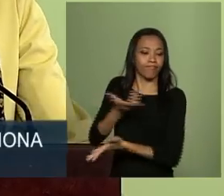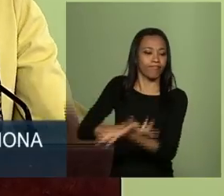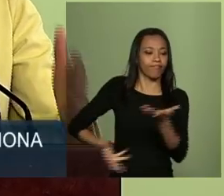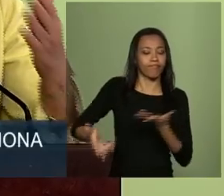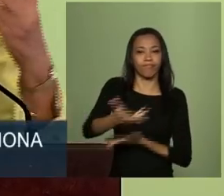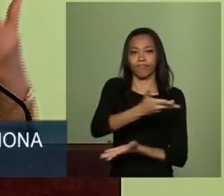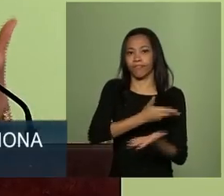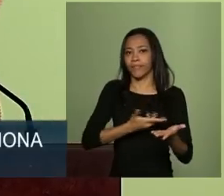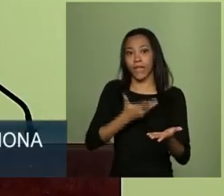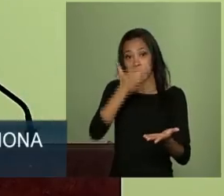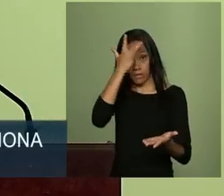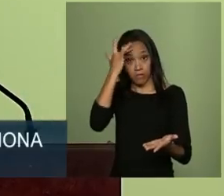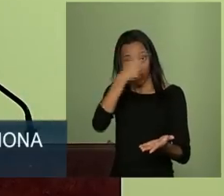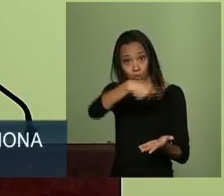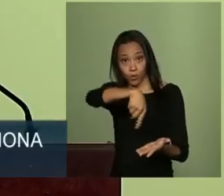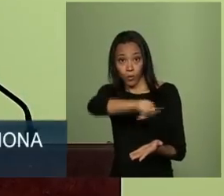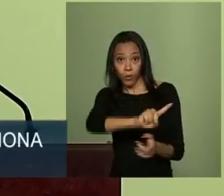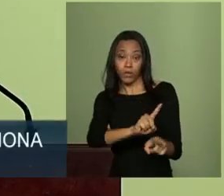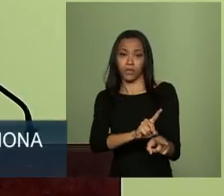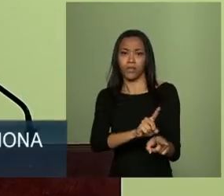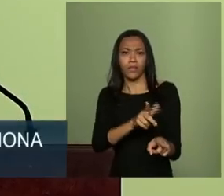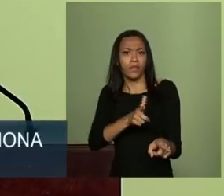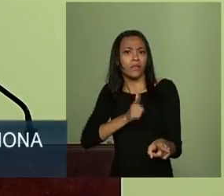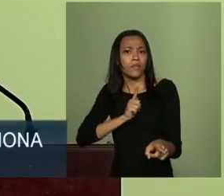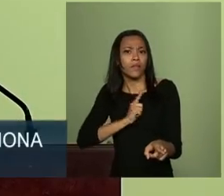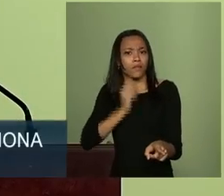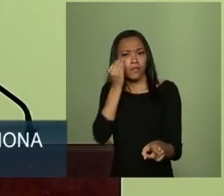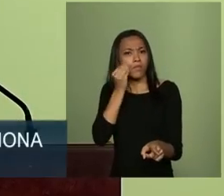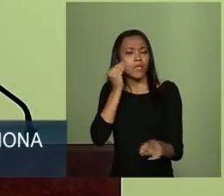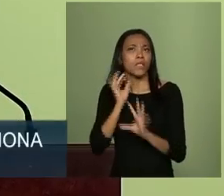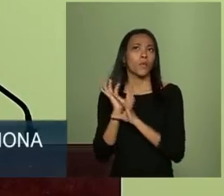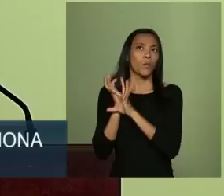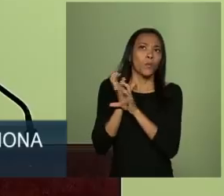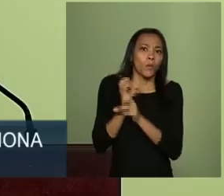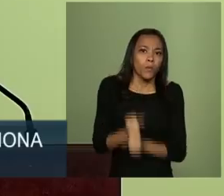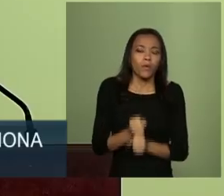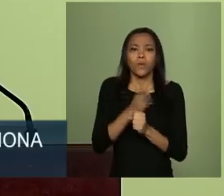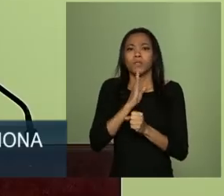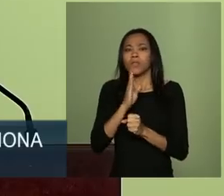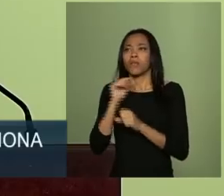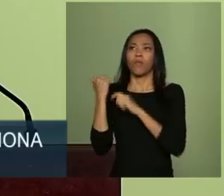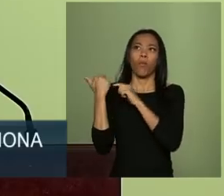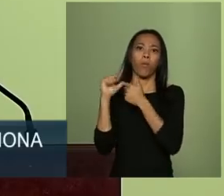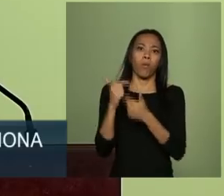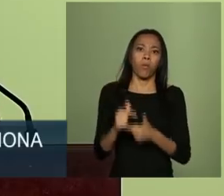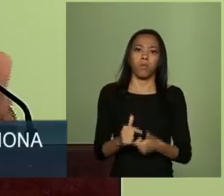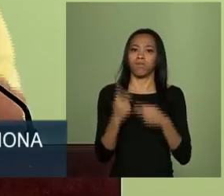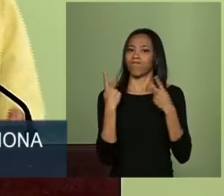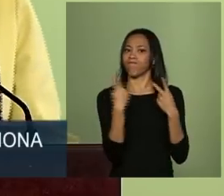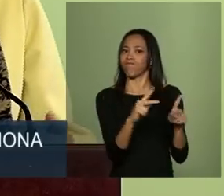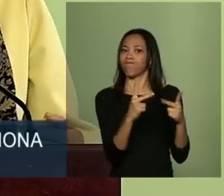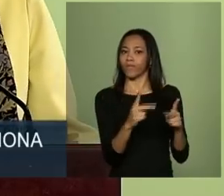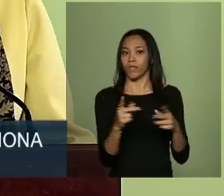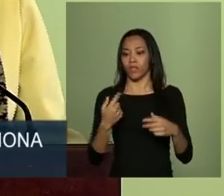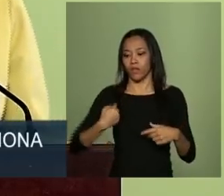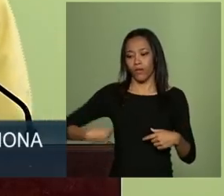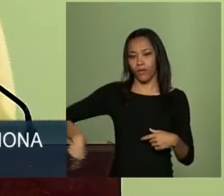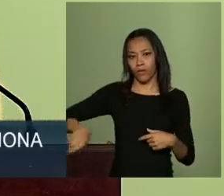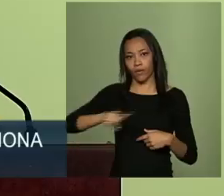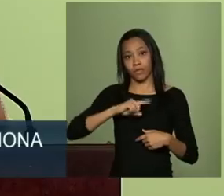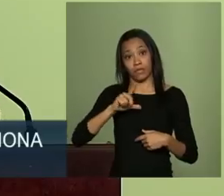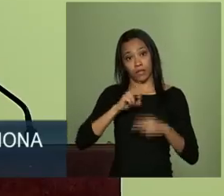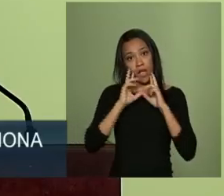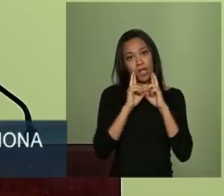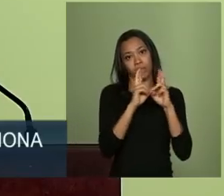pessoas que tenham o conhecimento tradicional e antigo tenham direito a